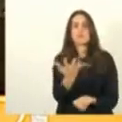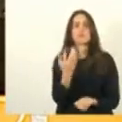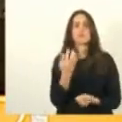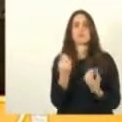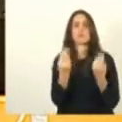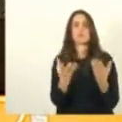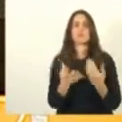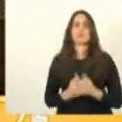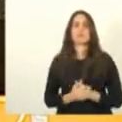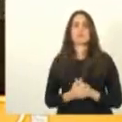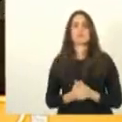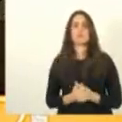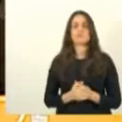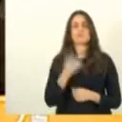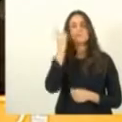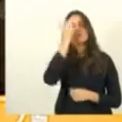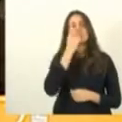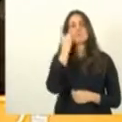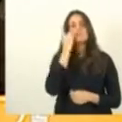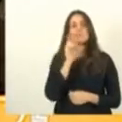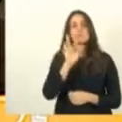Deputado Freitas.